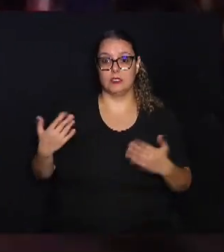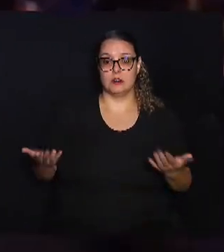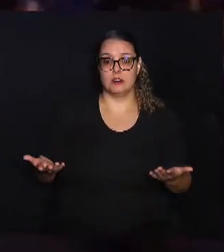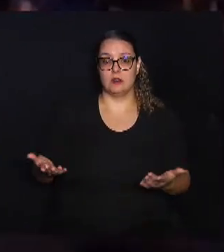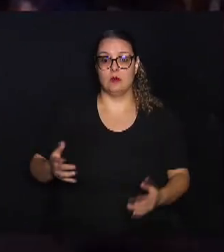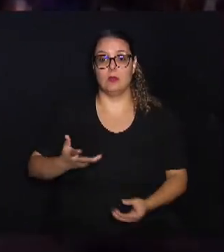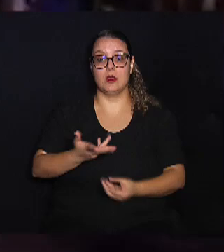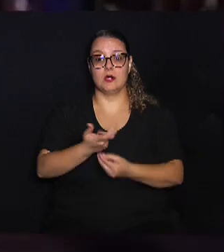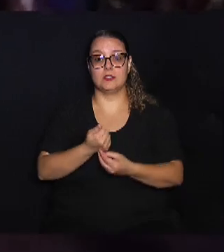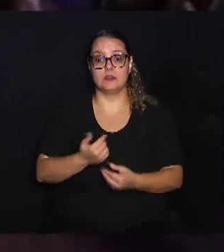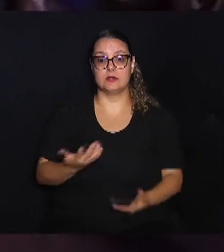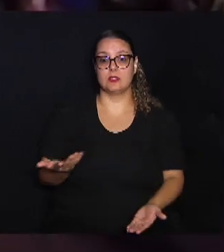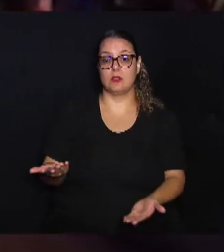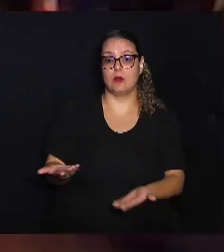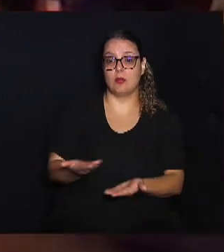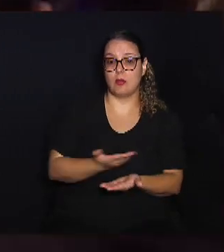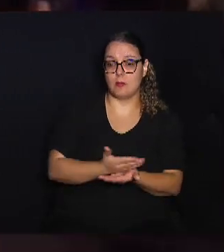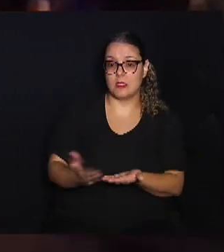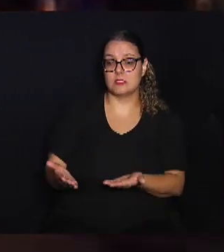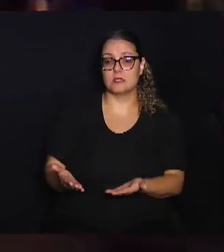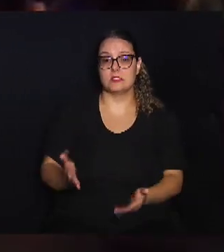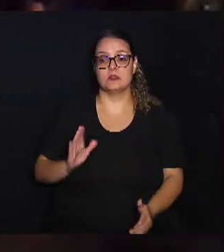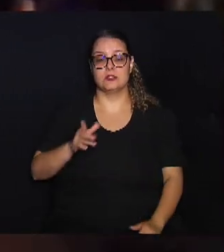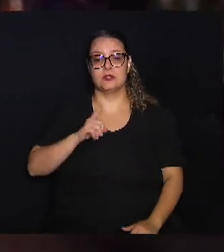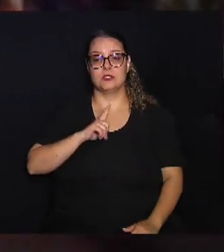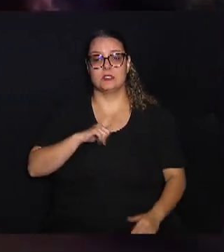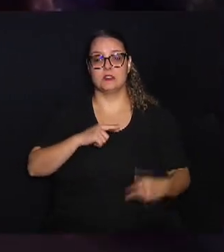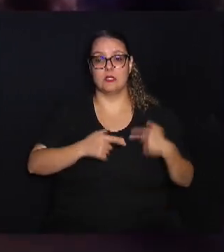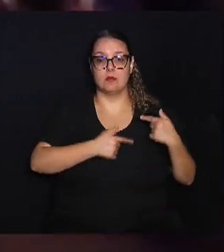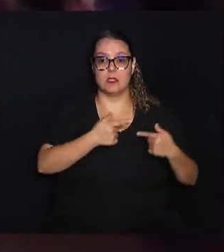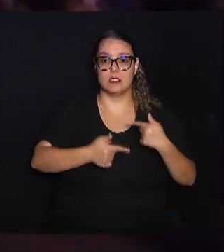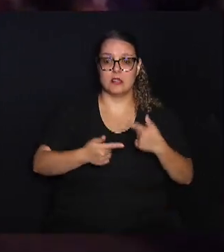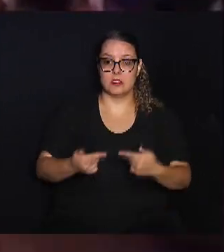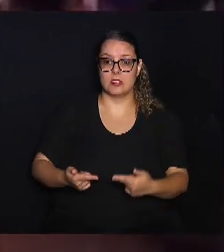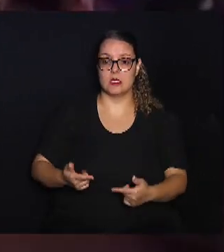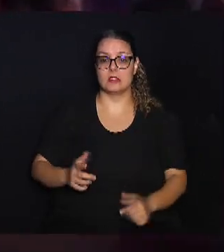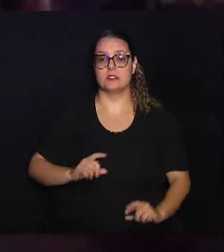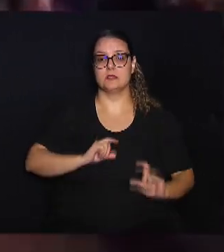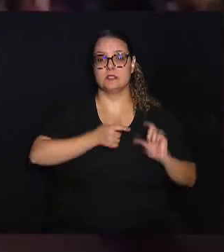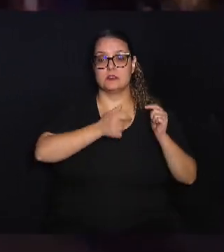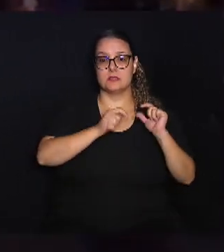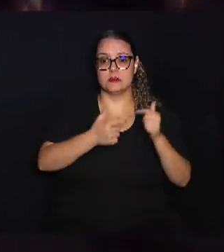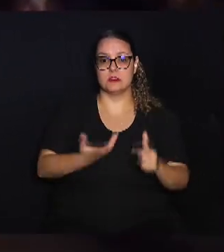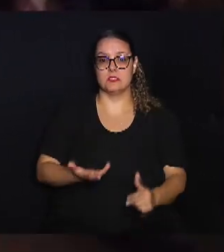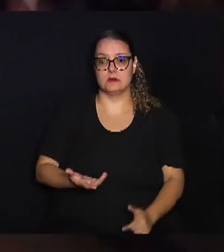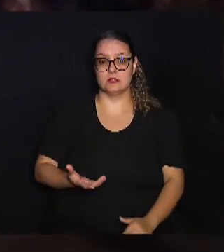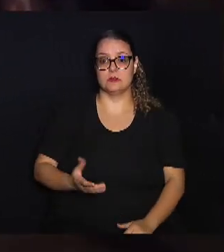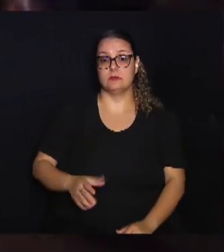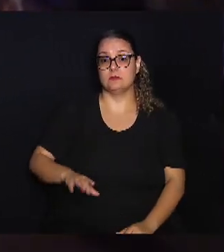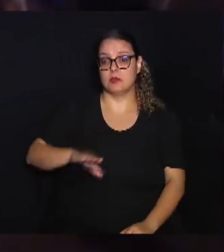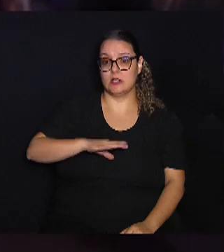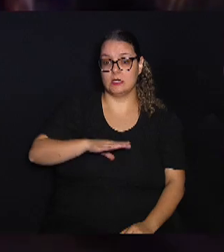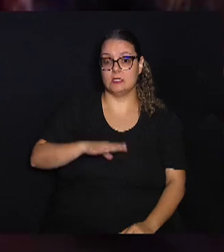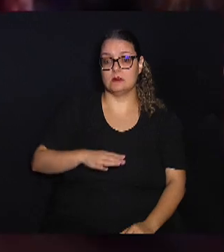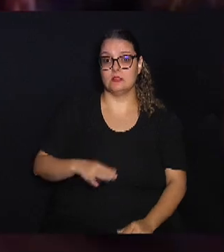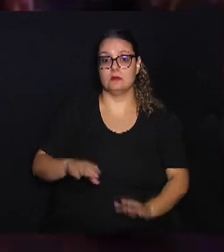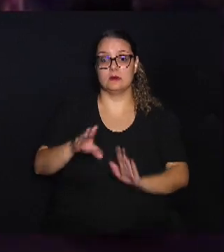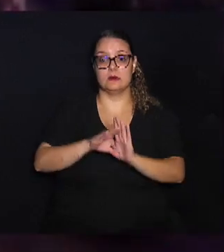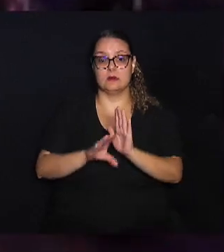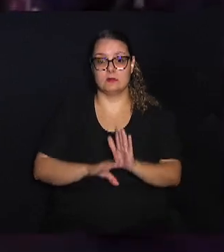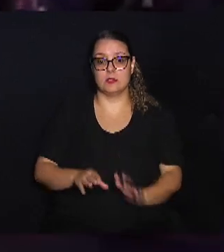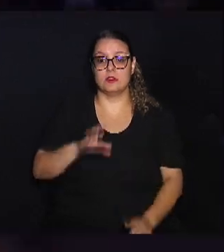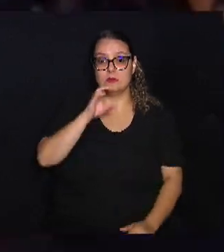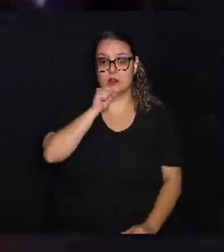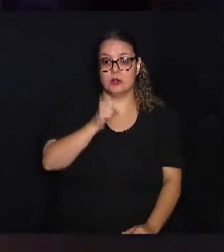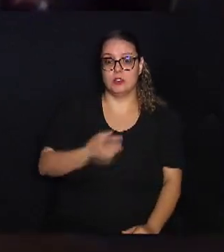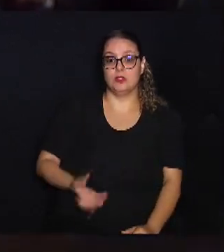estão começando, artistas que já têm uma tradição na cidade, né? Então isso está na programação do sábado. No domingo a